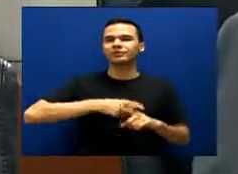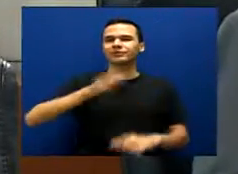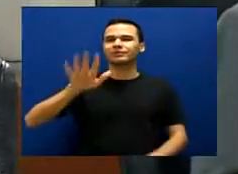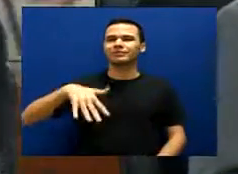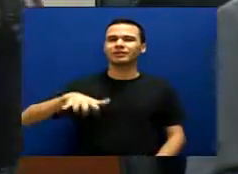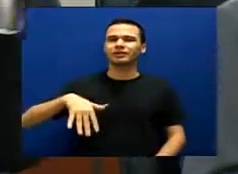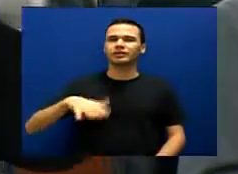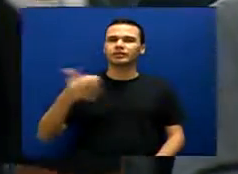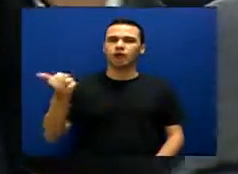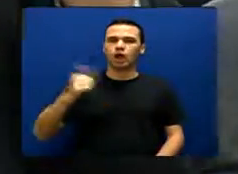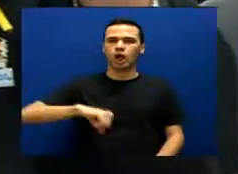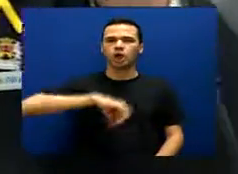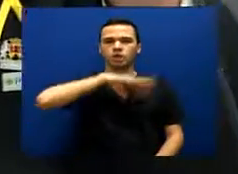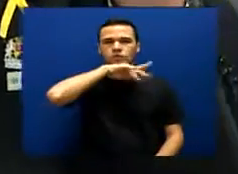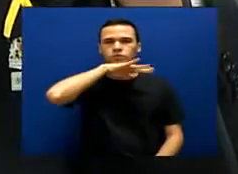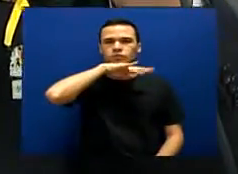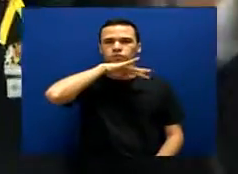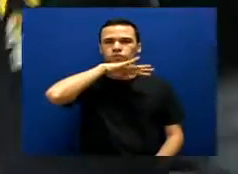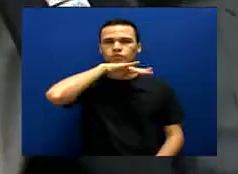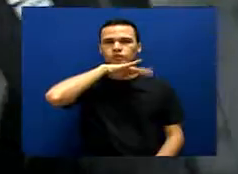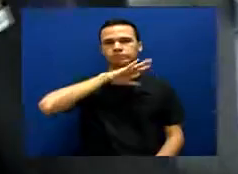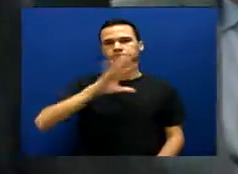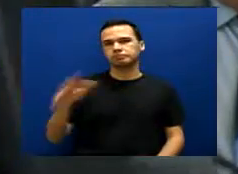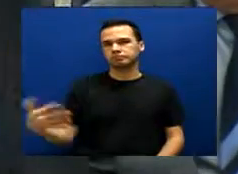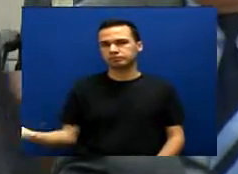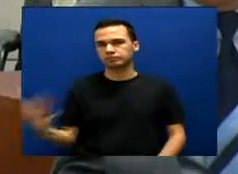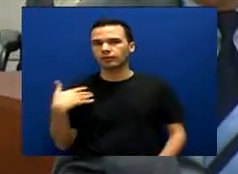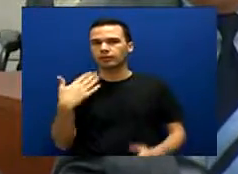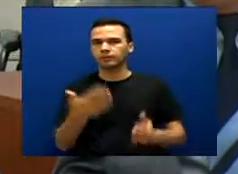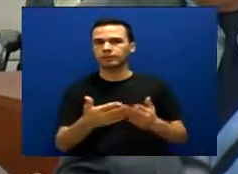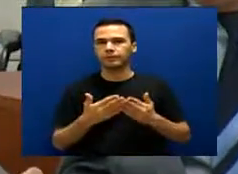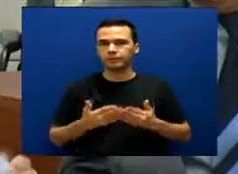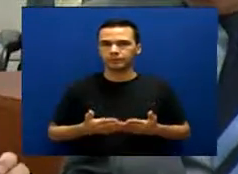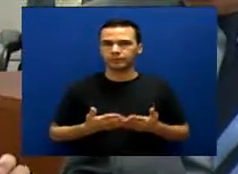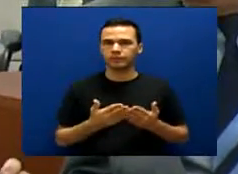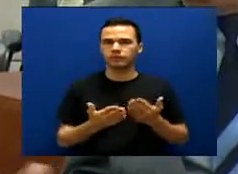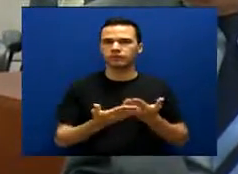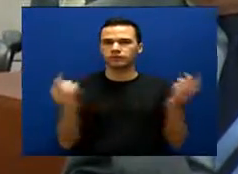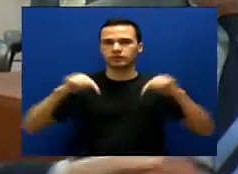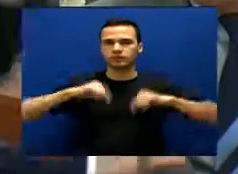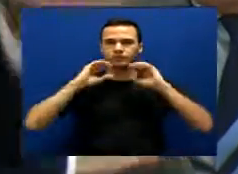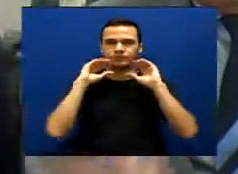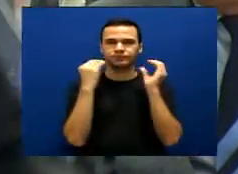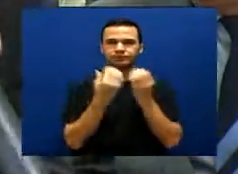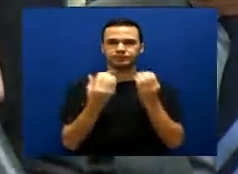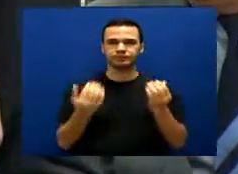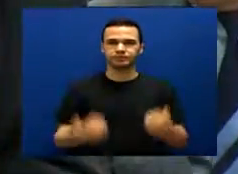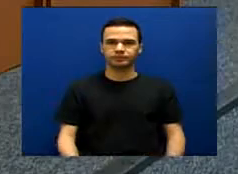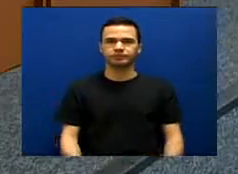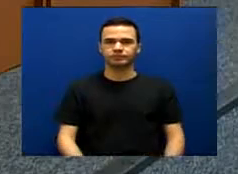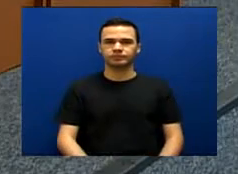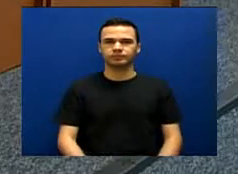às vezes, se torna mais caro. Então, pediria que o exemplo sai da casa.